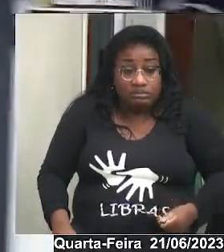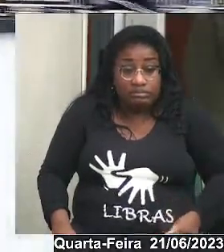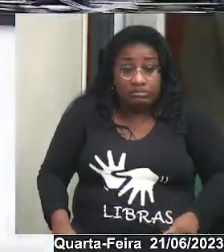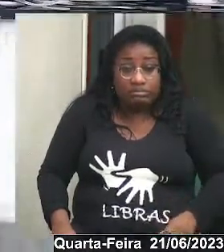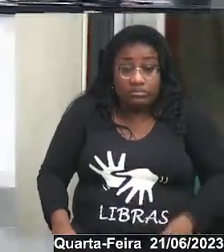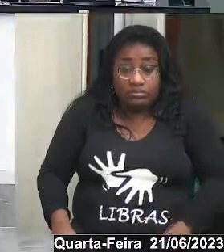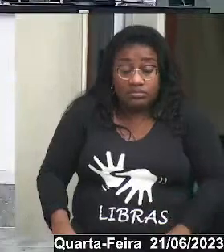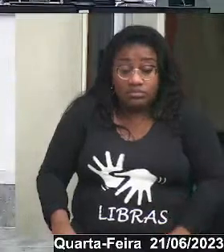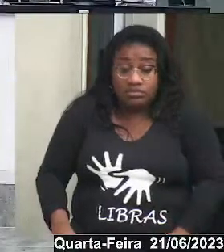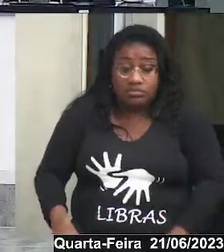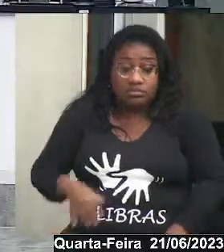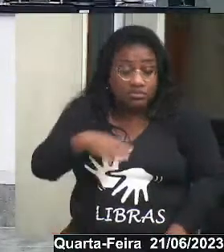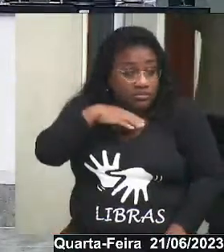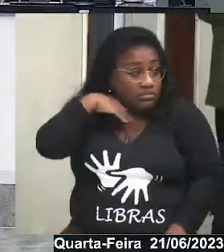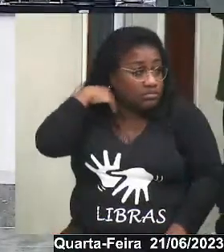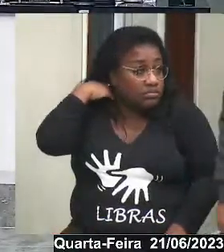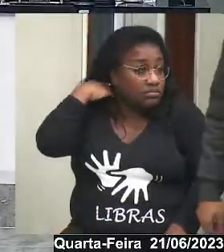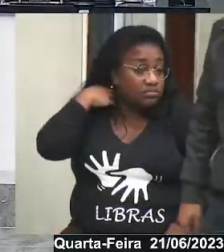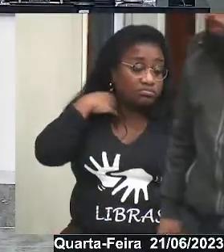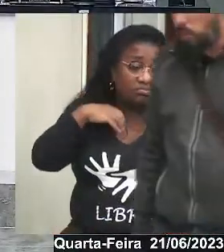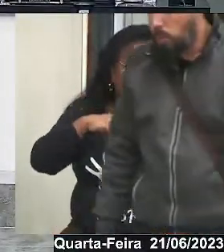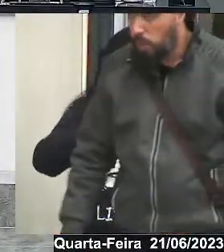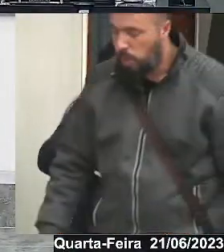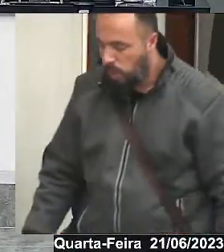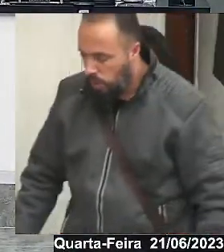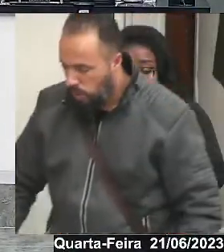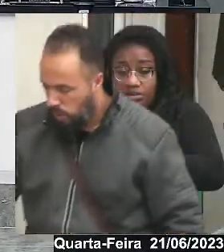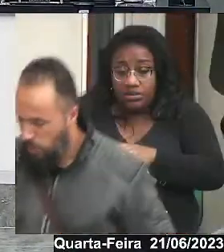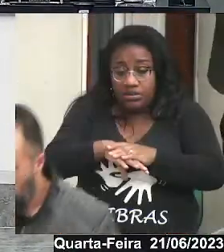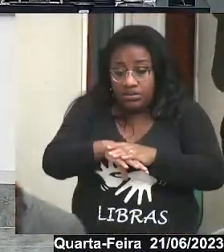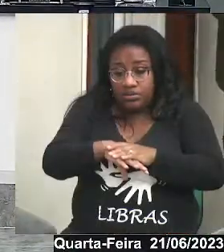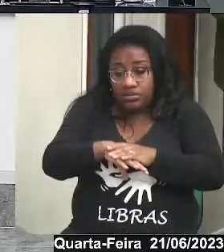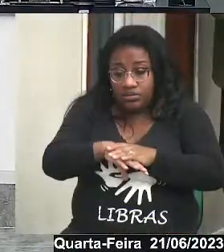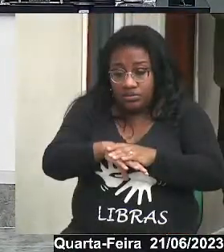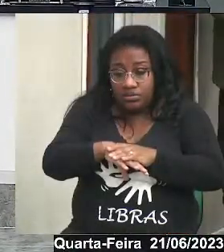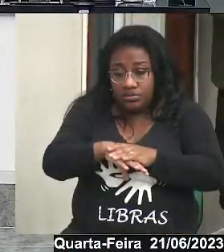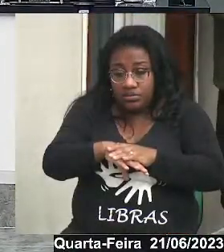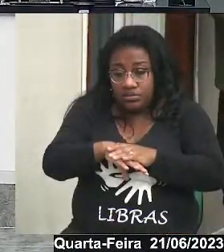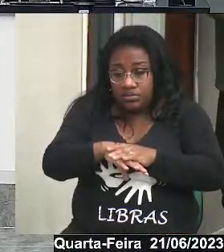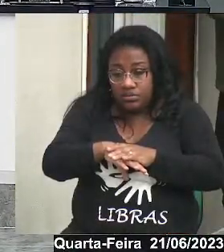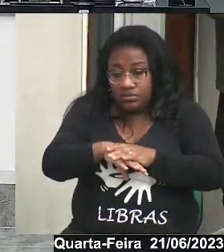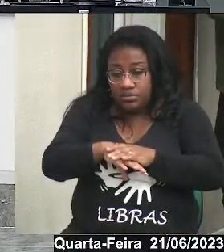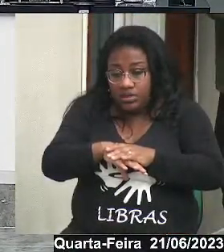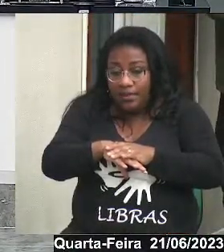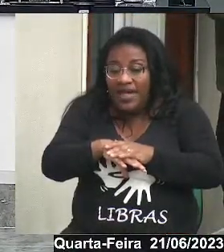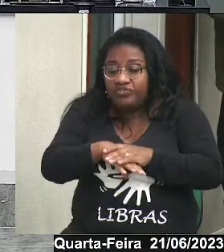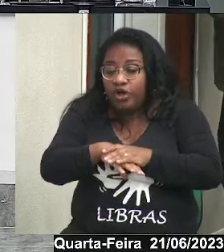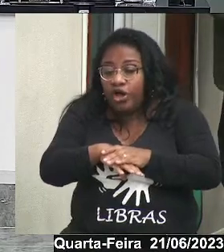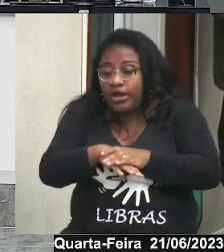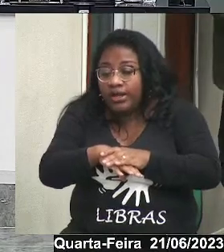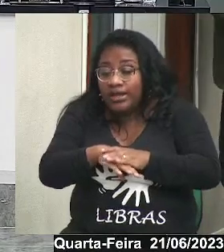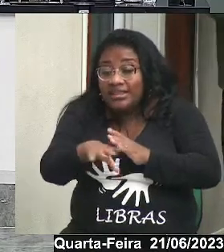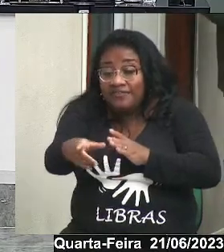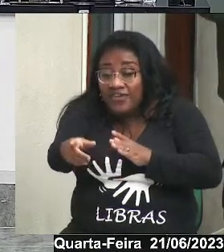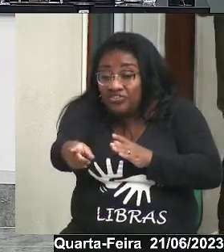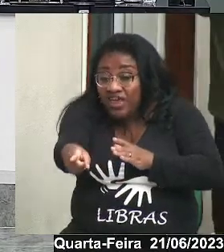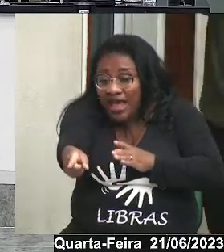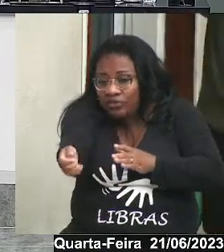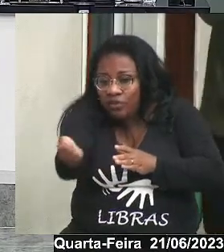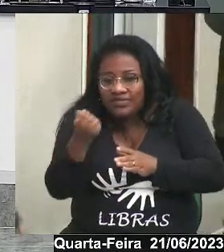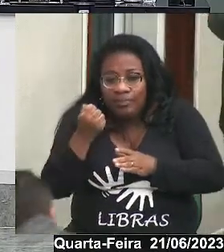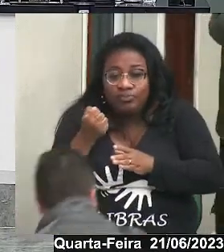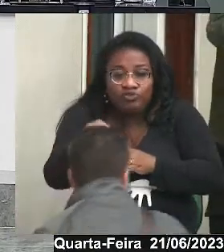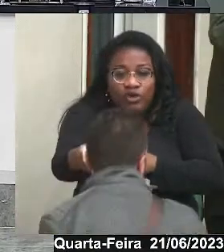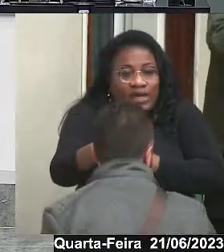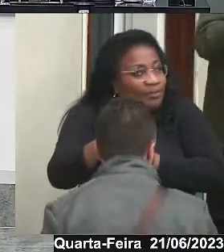do vereador Abel está aprovada. Solicito ao senhor secretário que faça a leitura em bloco das